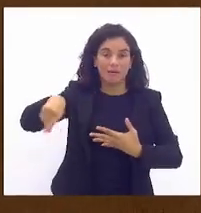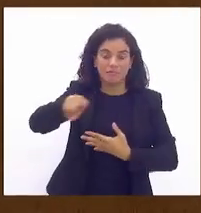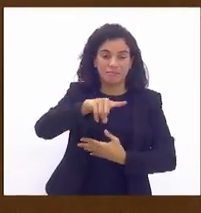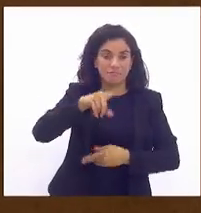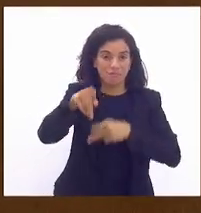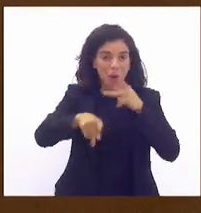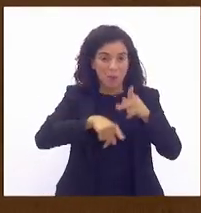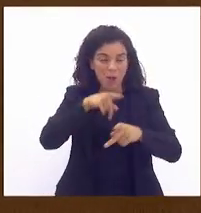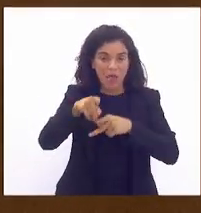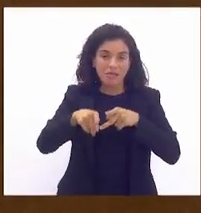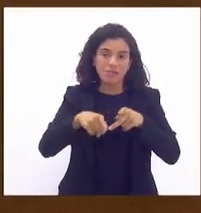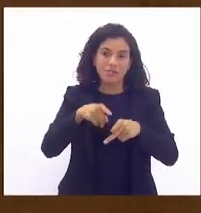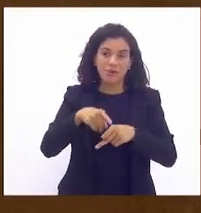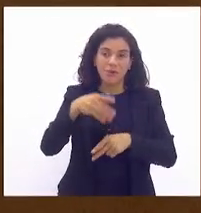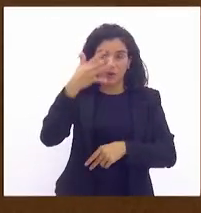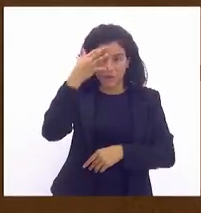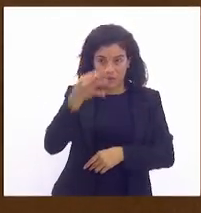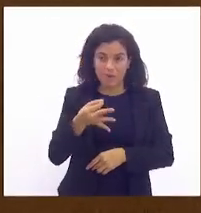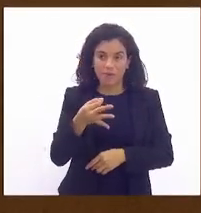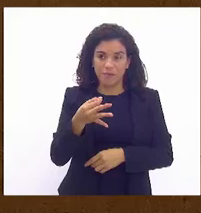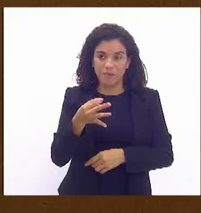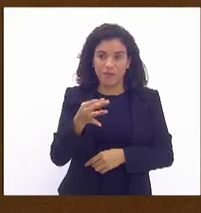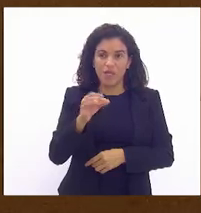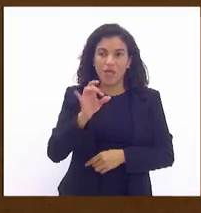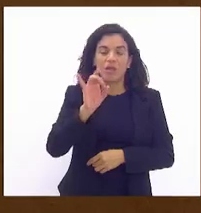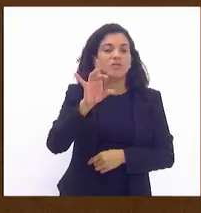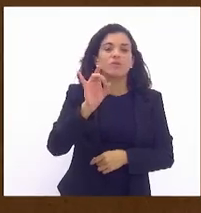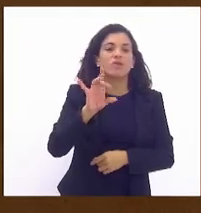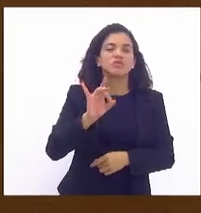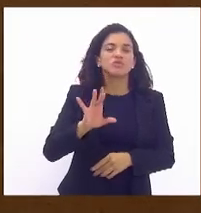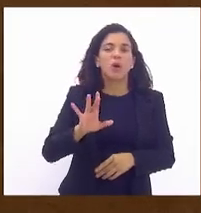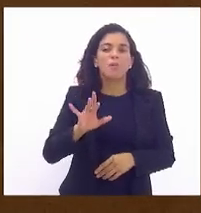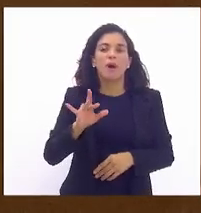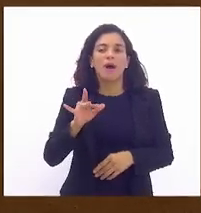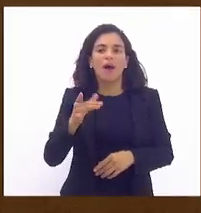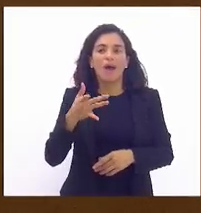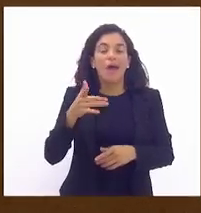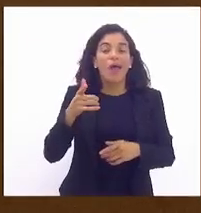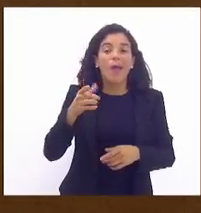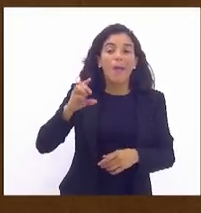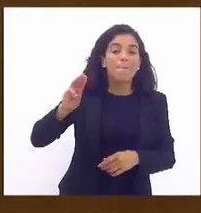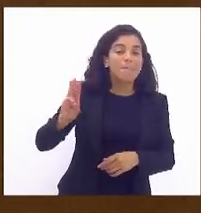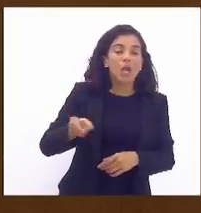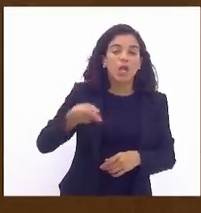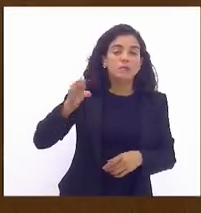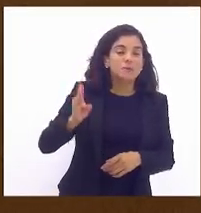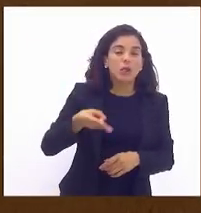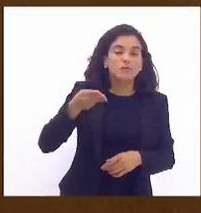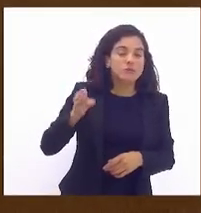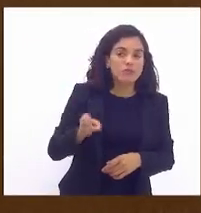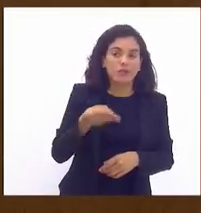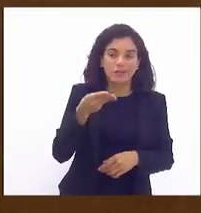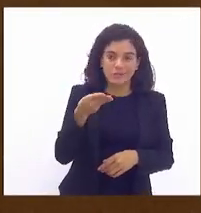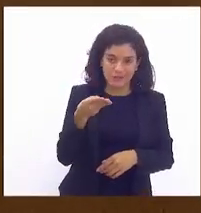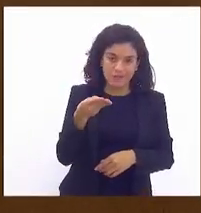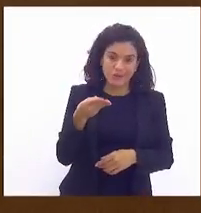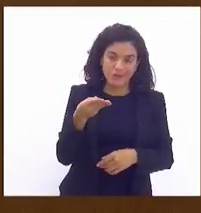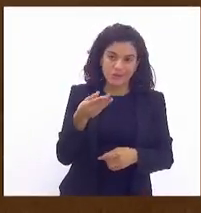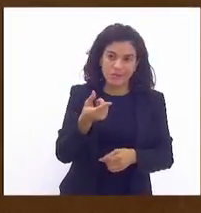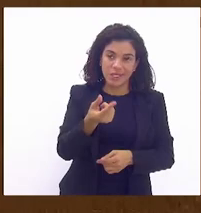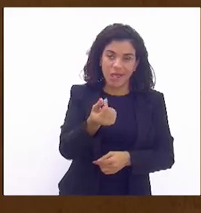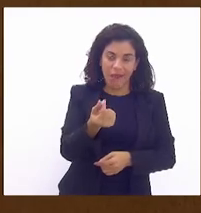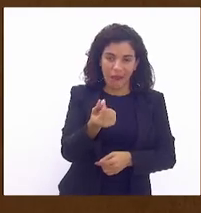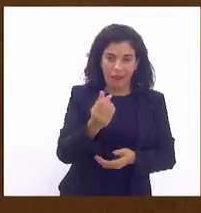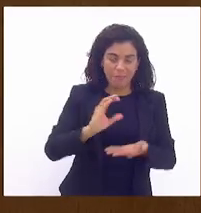a CSN, que não é só pensar no lucro, não. É lucrar bilhões, bilhões, bilhões e não ter contrapartida